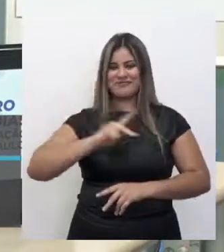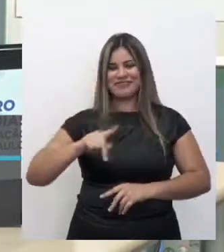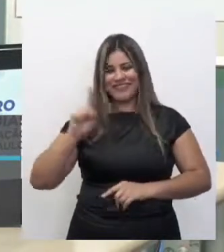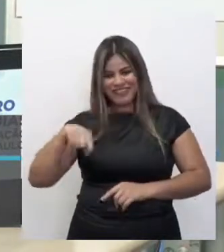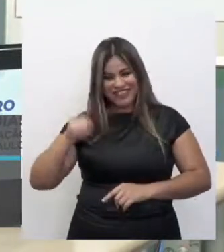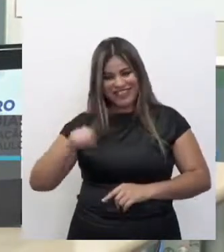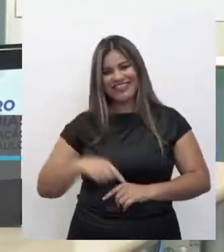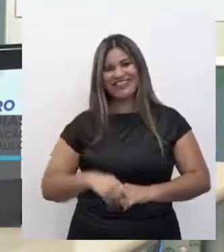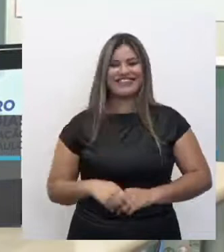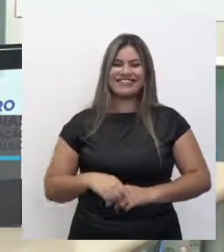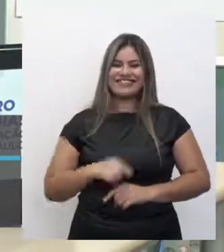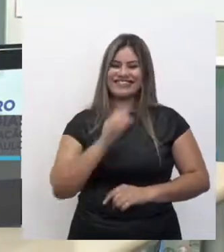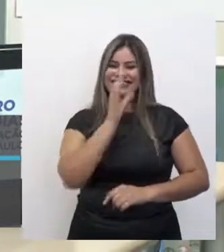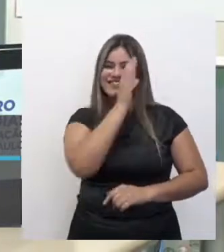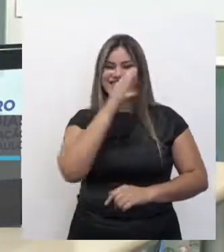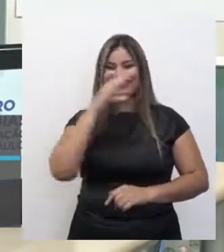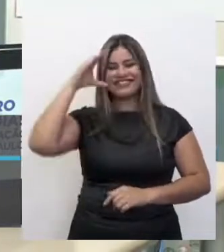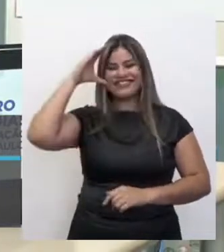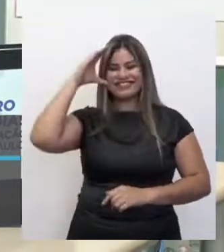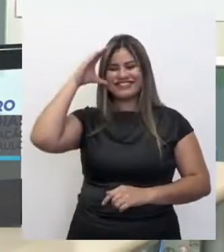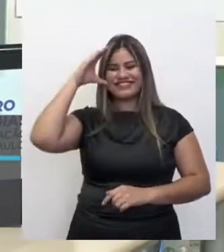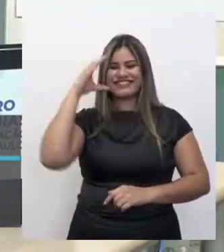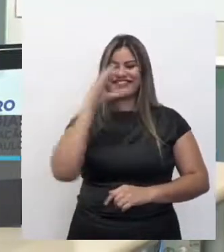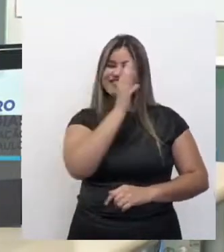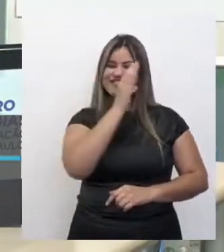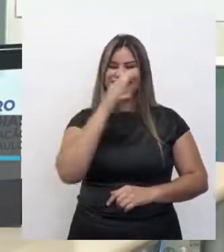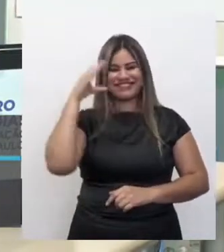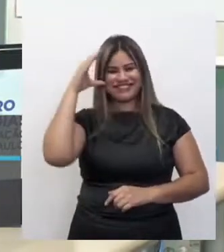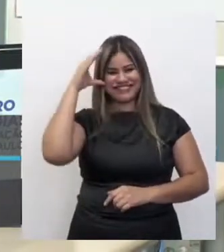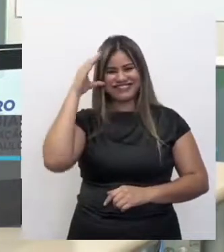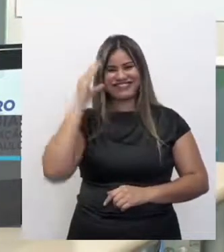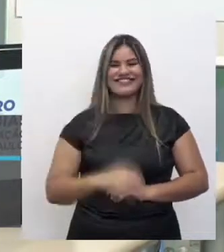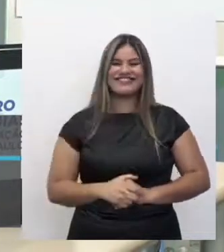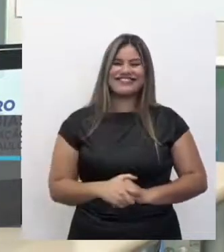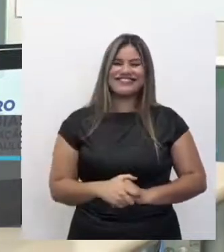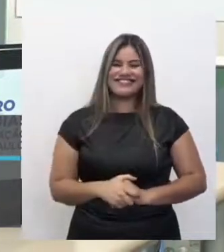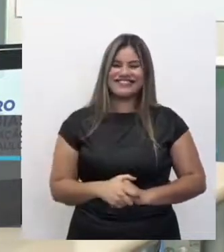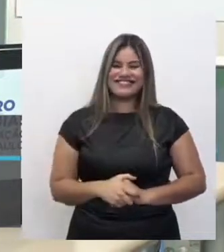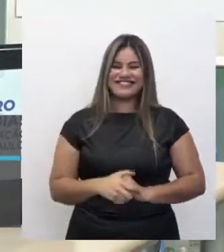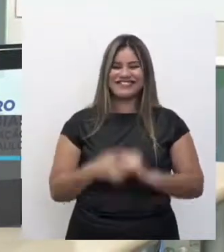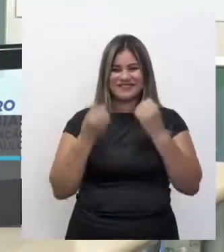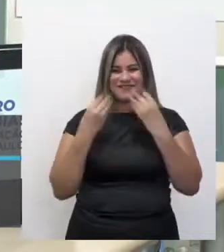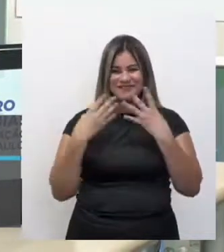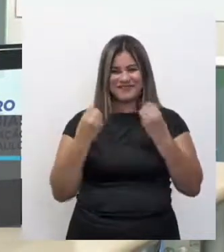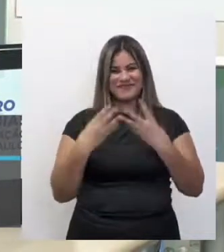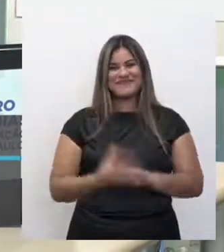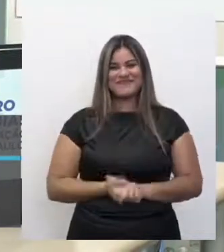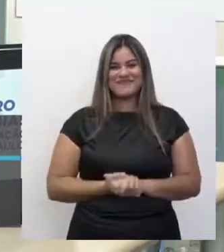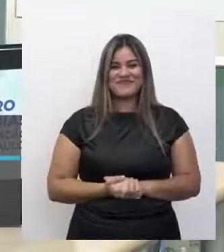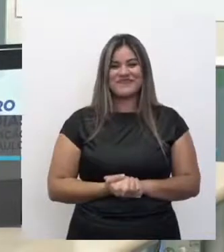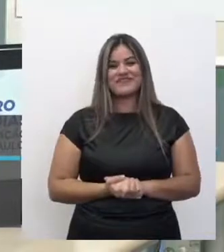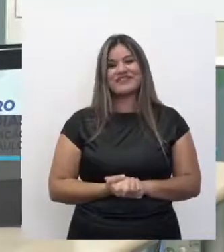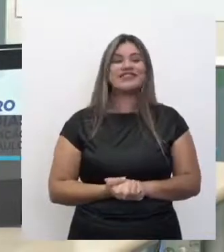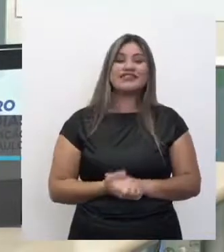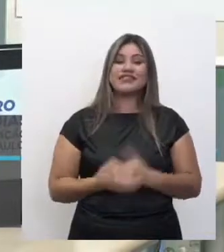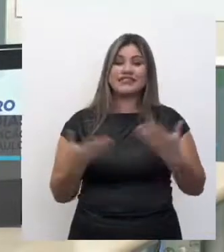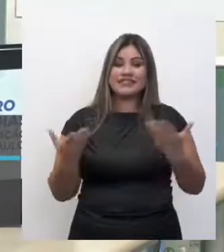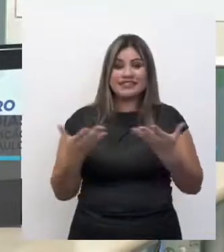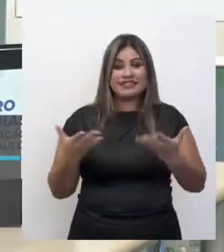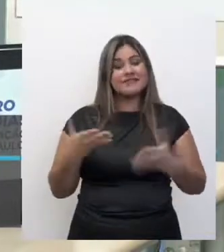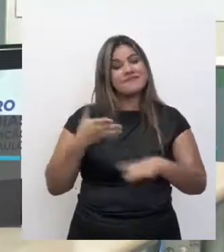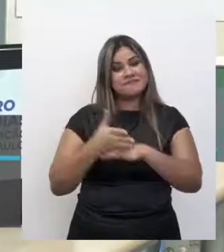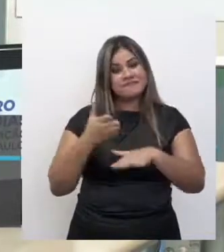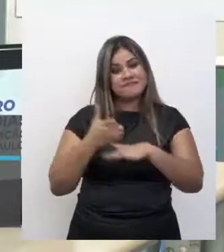A Camila, o sinal da Camila é esse, né, Camila? Aqui. Muito bem. Aí ela contempla, a nossa aula fica mais